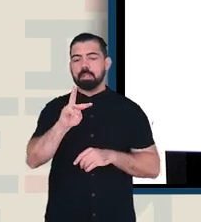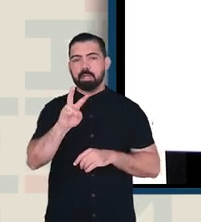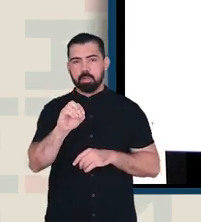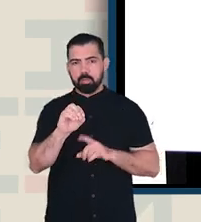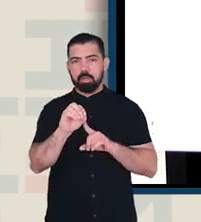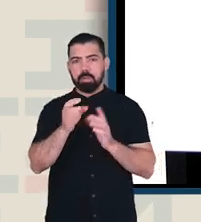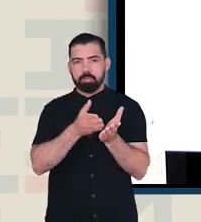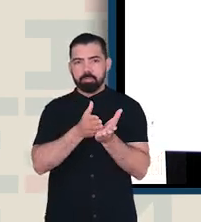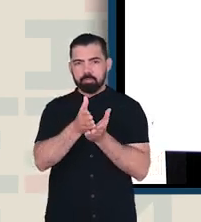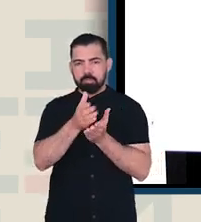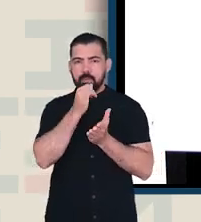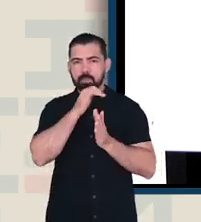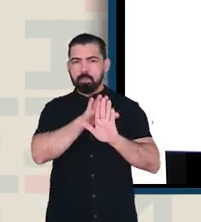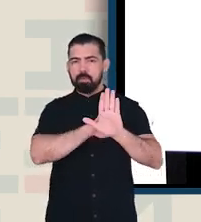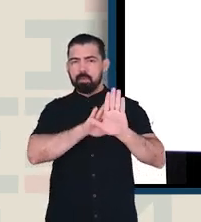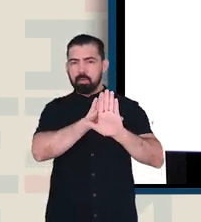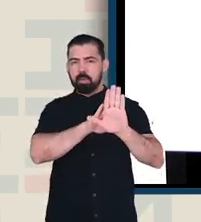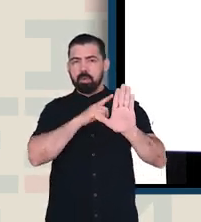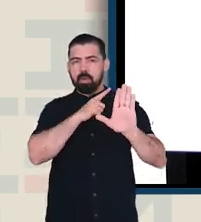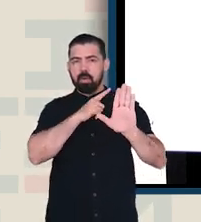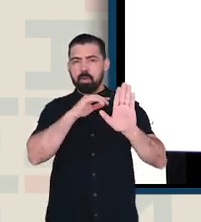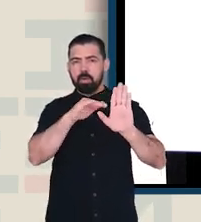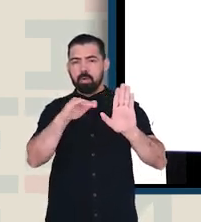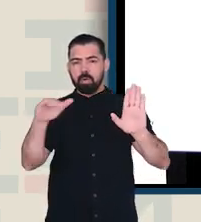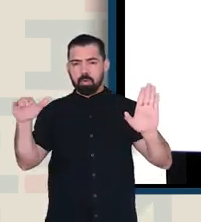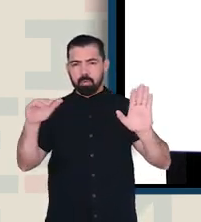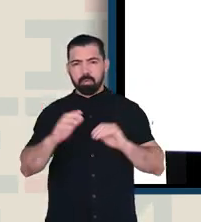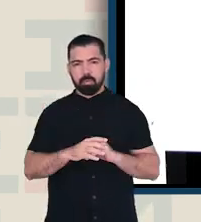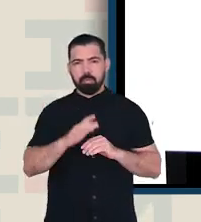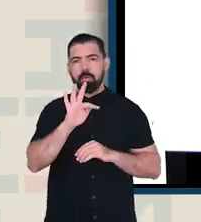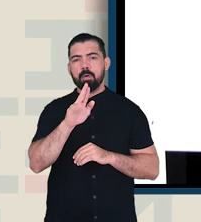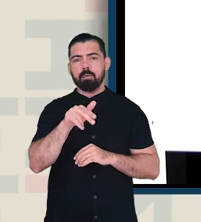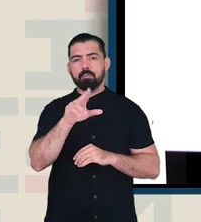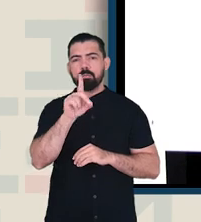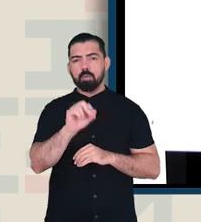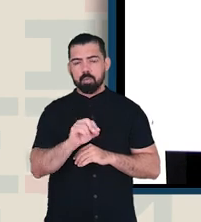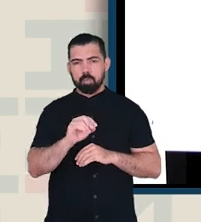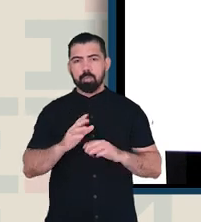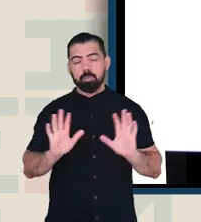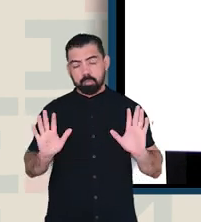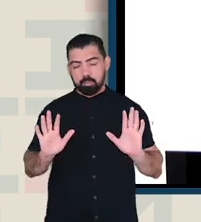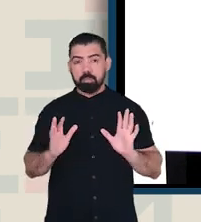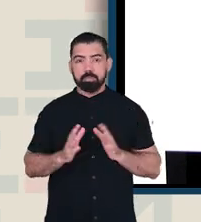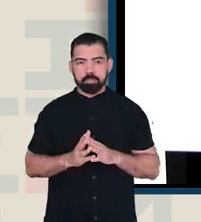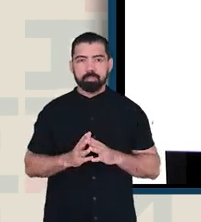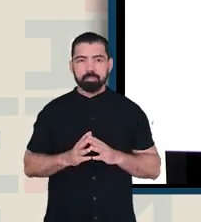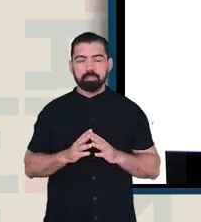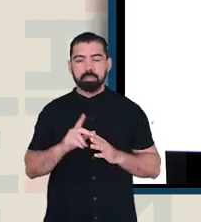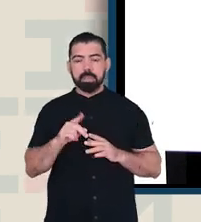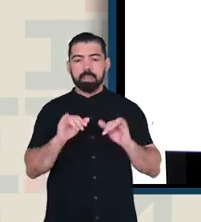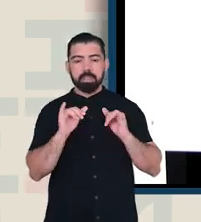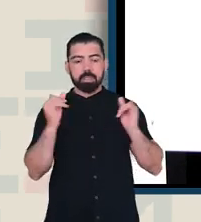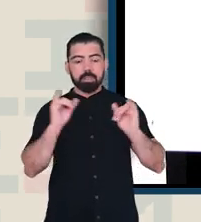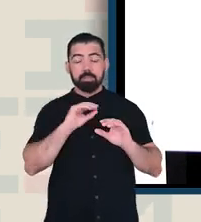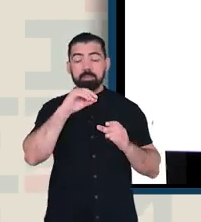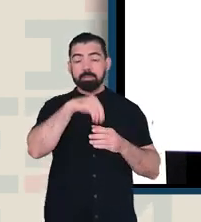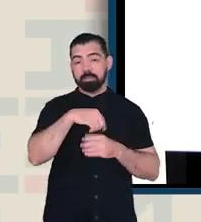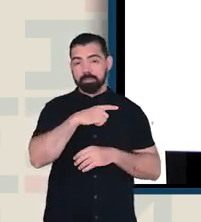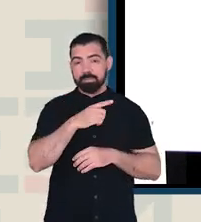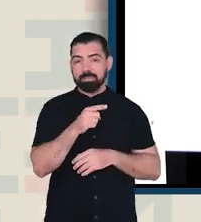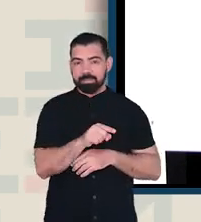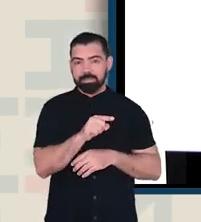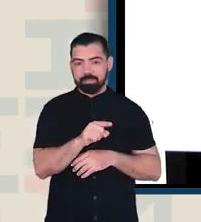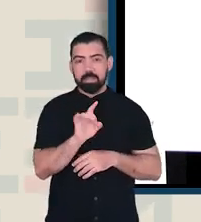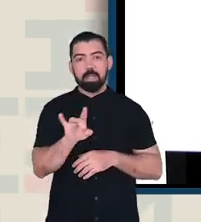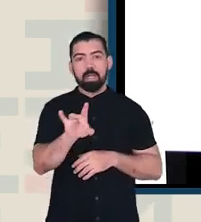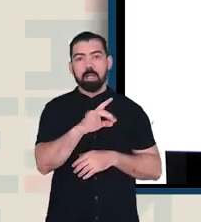pano de fundo, um horizonte, o fundo, enfim, a analogia que